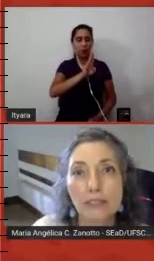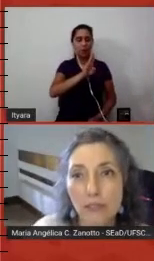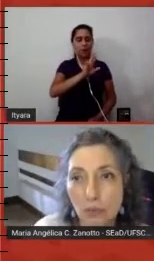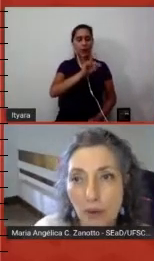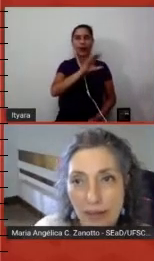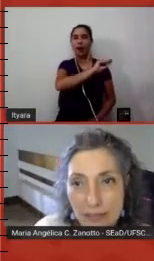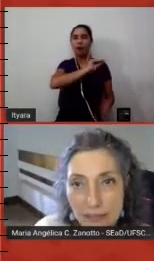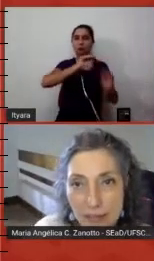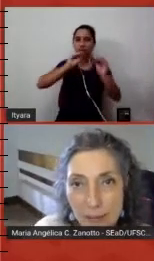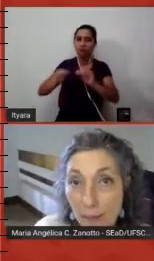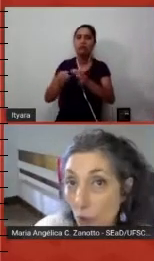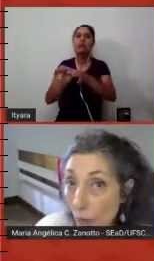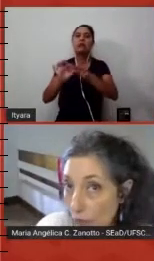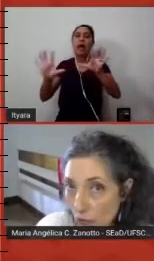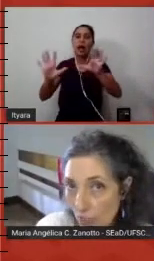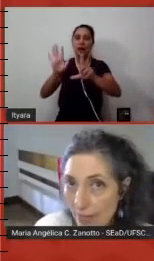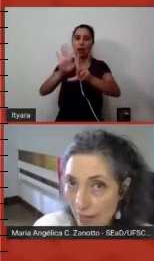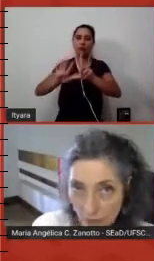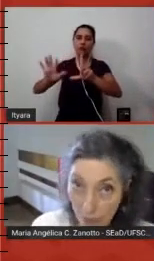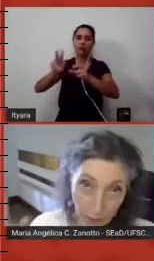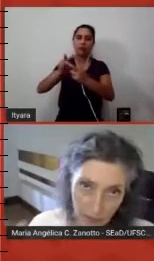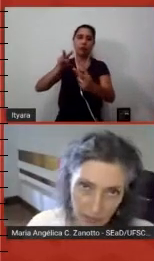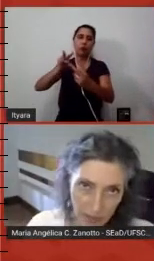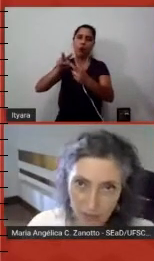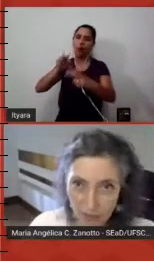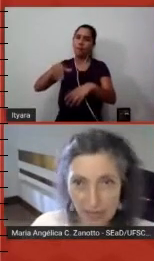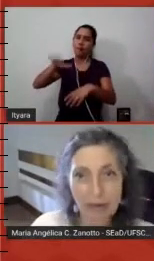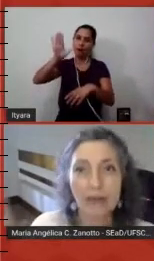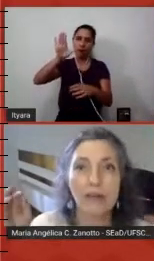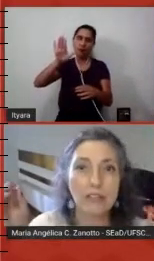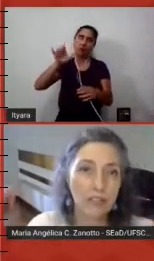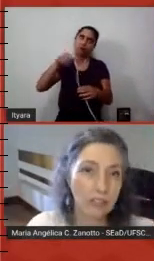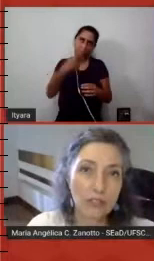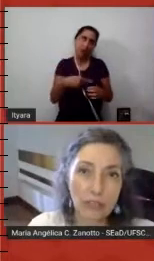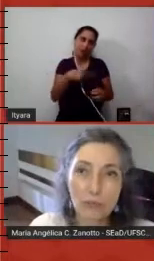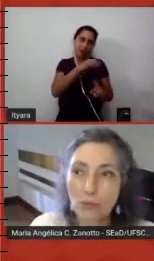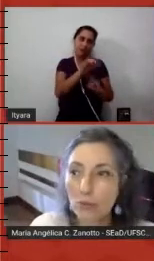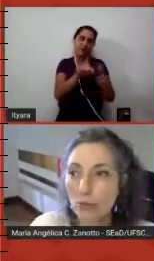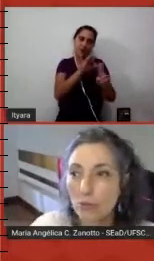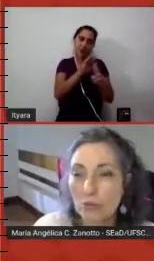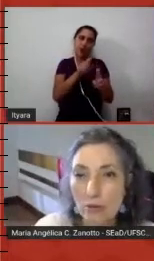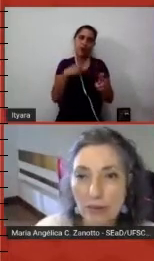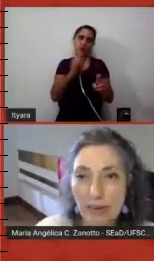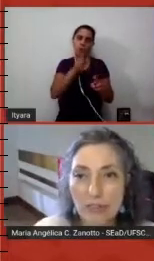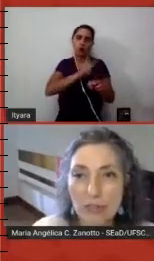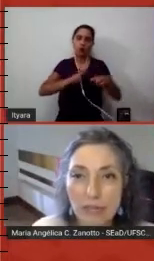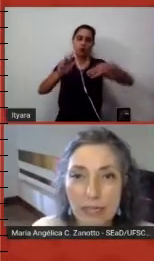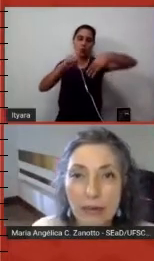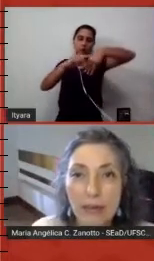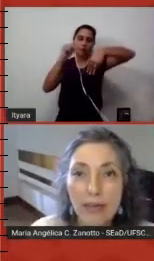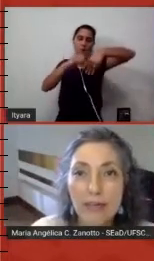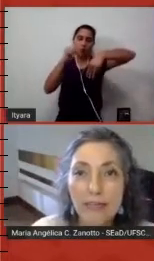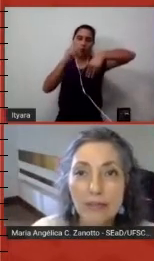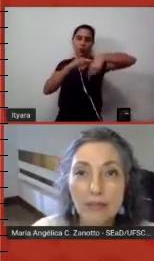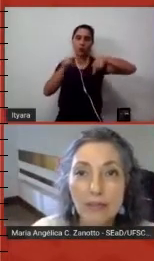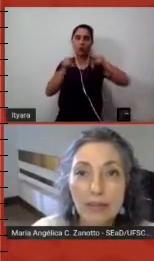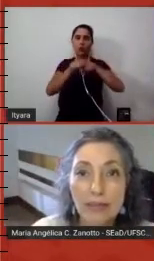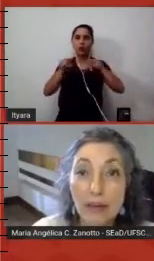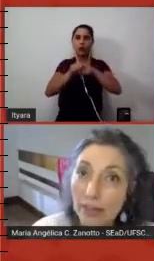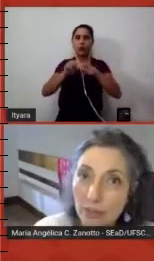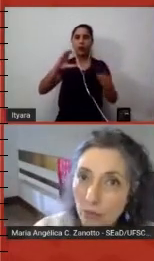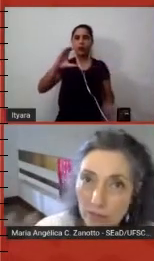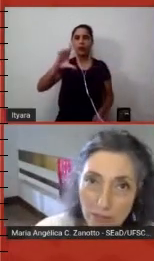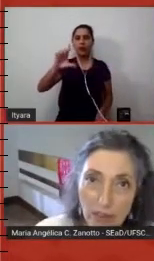nos ambientes virtuais mais comuns utilizados, pelo menos aqui no UFSCar. A gente está usando o Moodle e o Google Classroom, né?